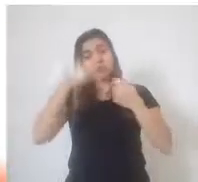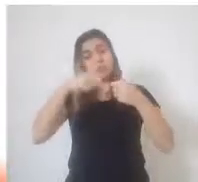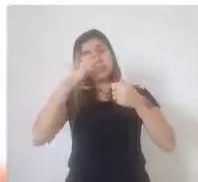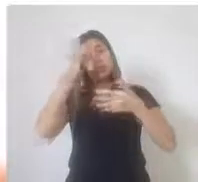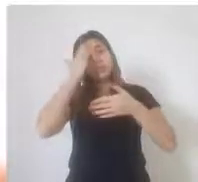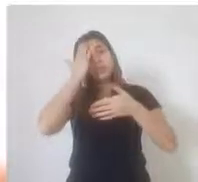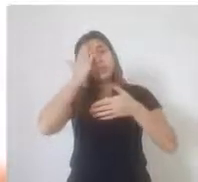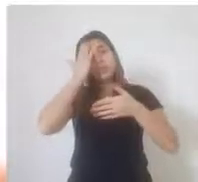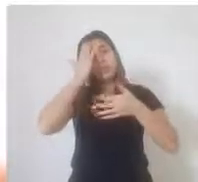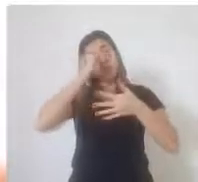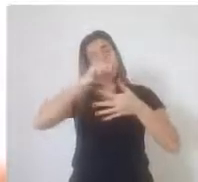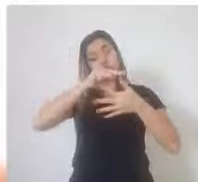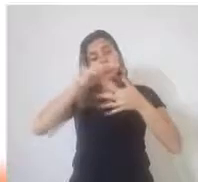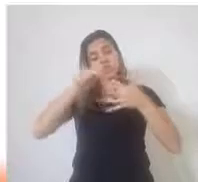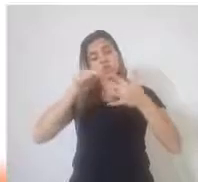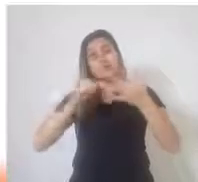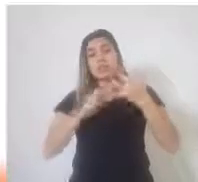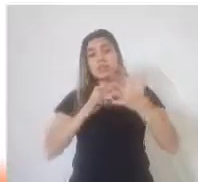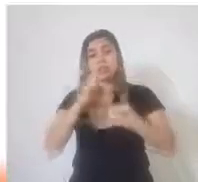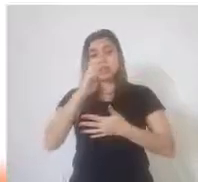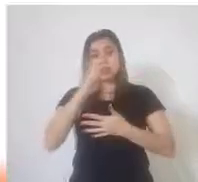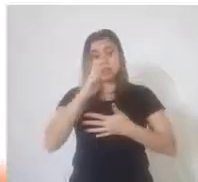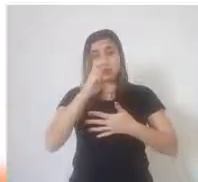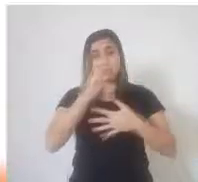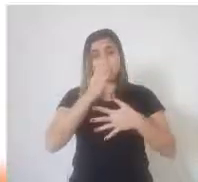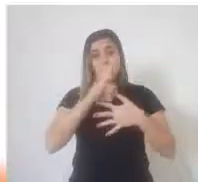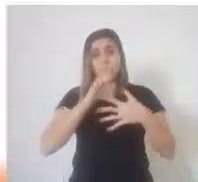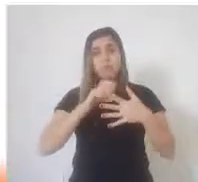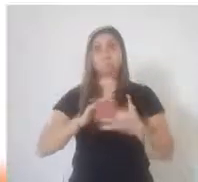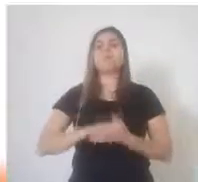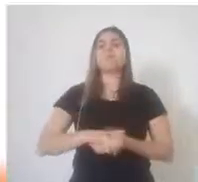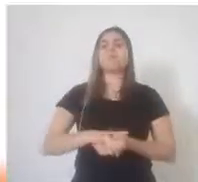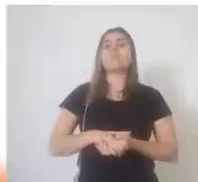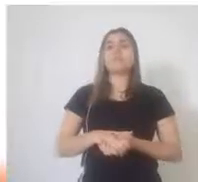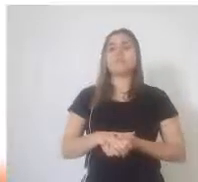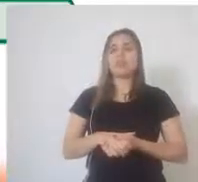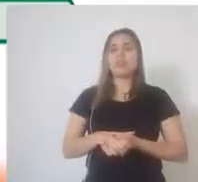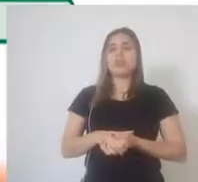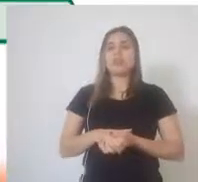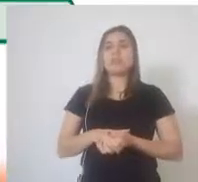é esse o entendimento de fluxo da pirâmide de energia.